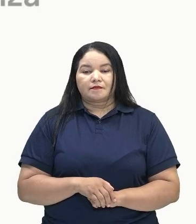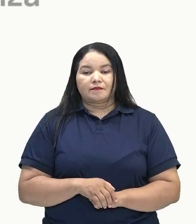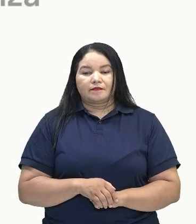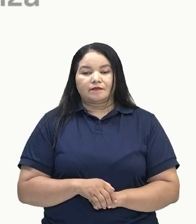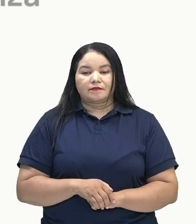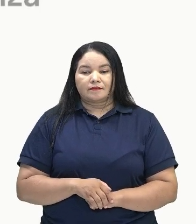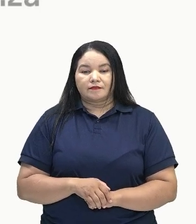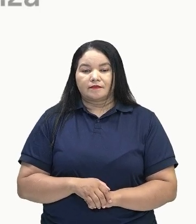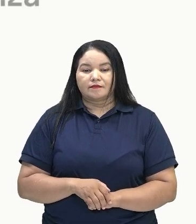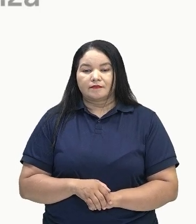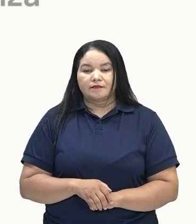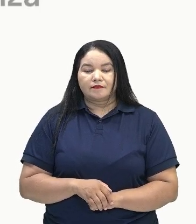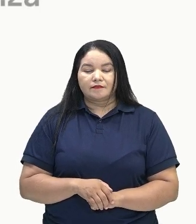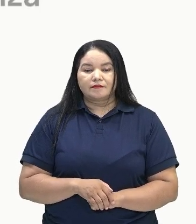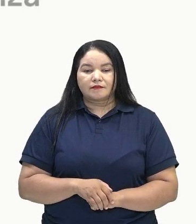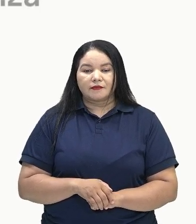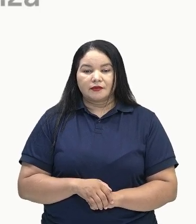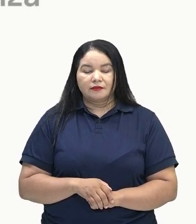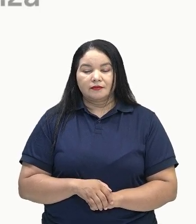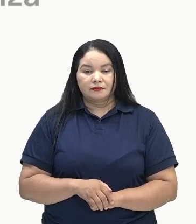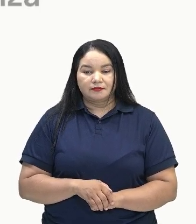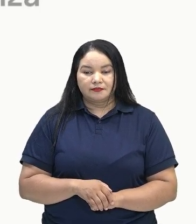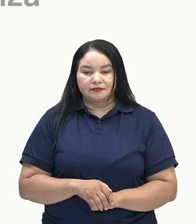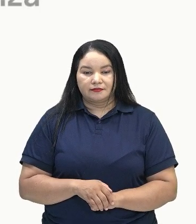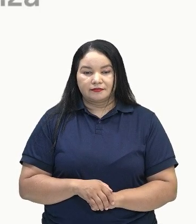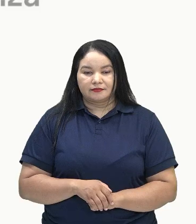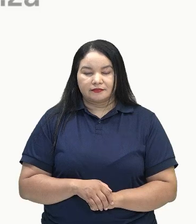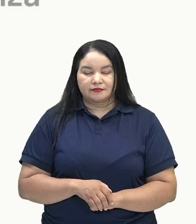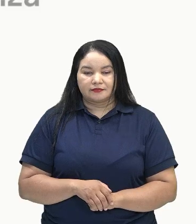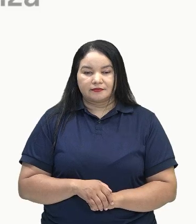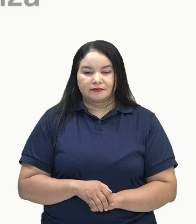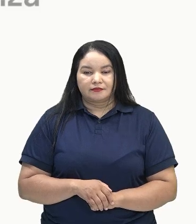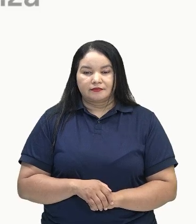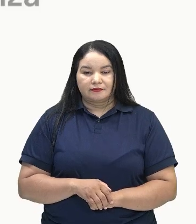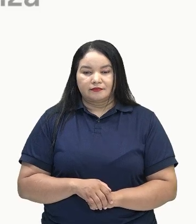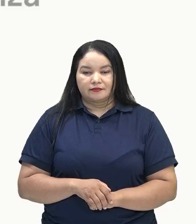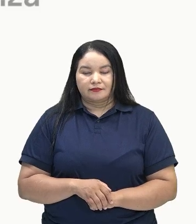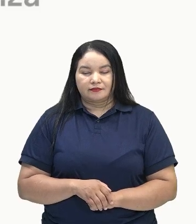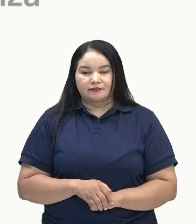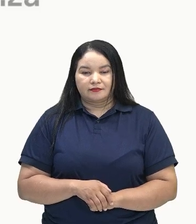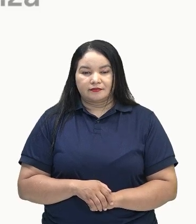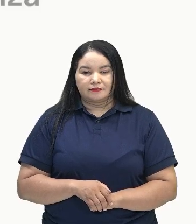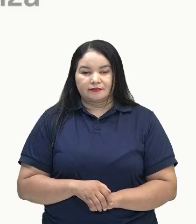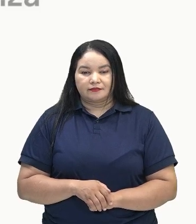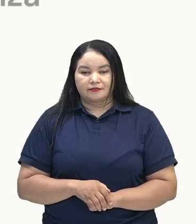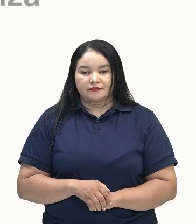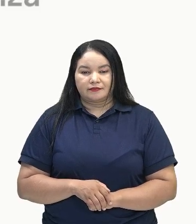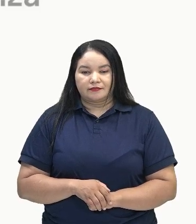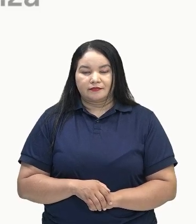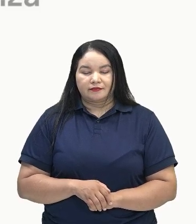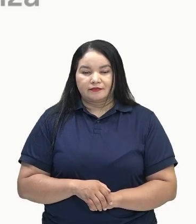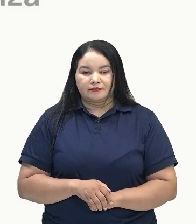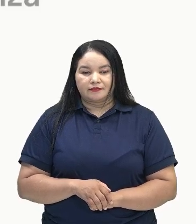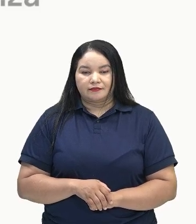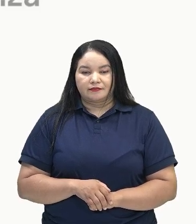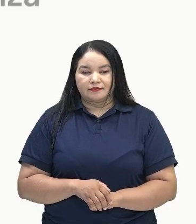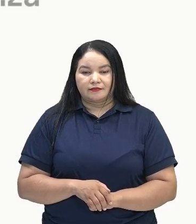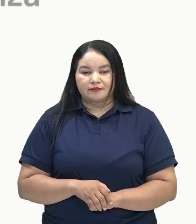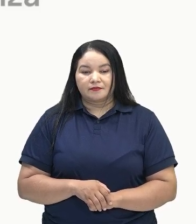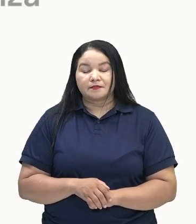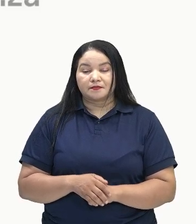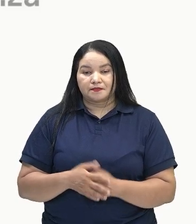né? Vamos melhor dizendo. Obviously, if we don't act now, future generations will